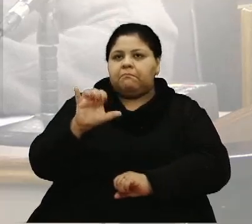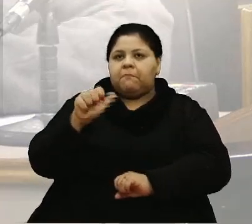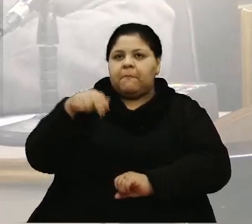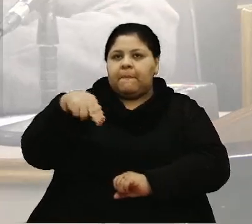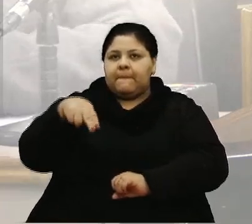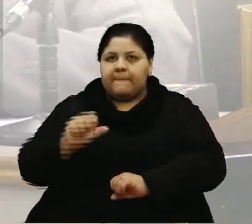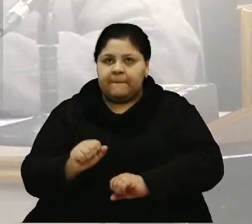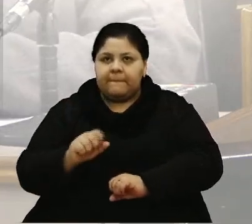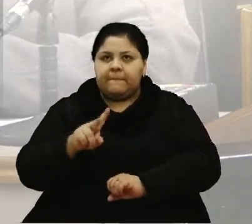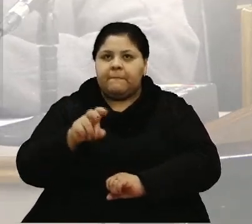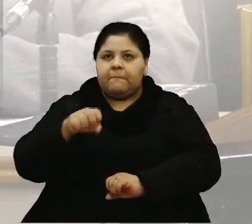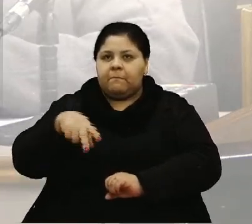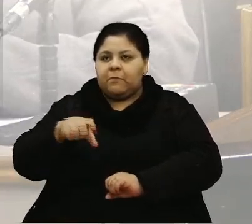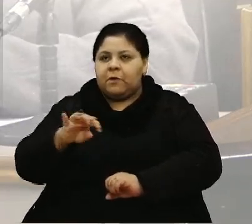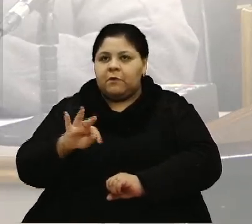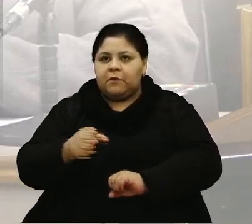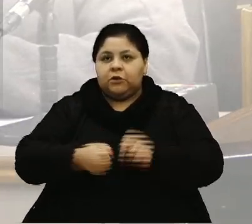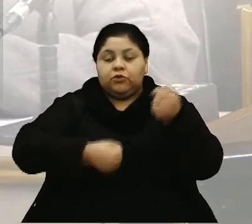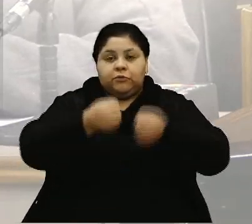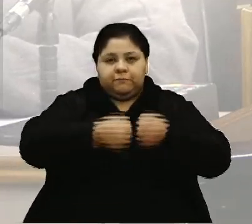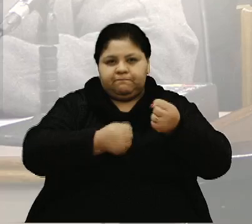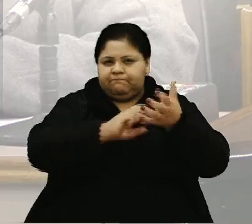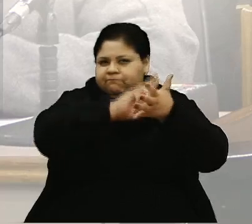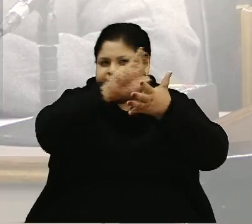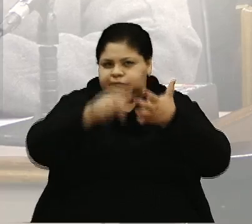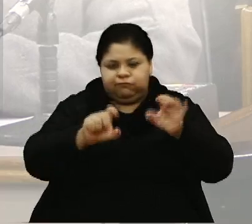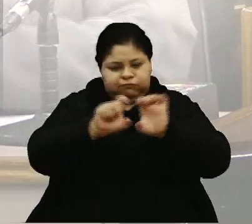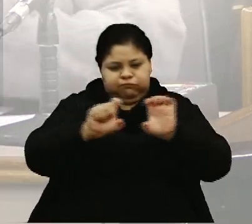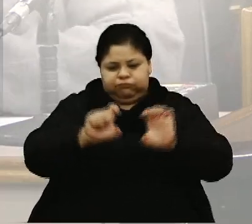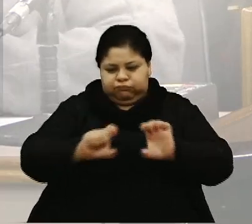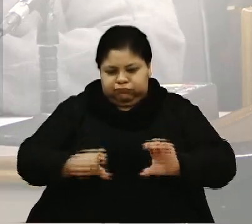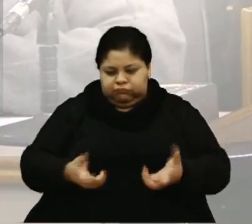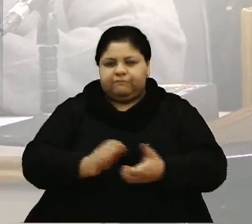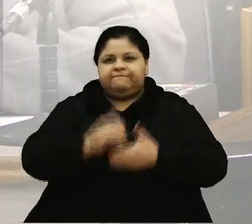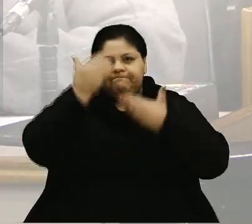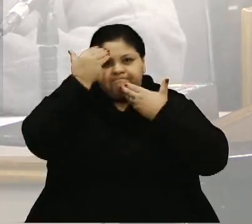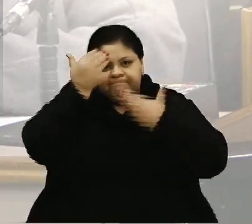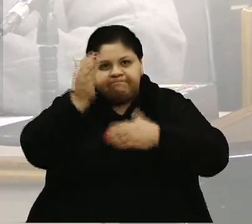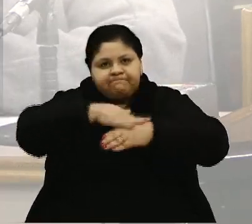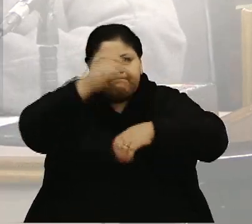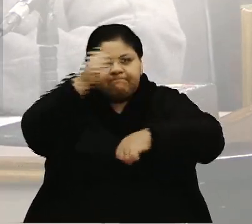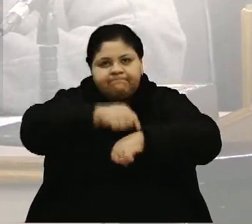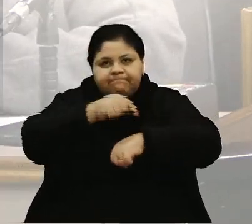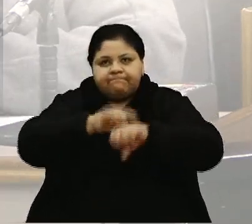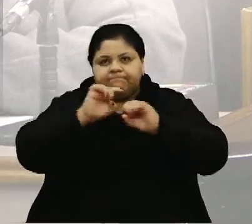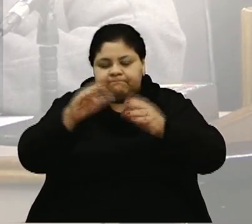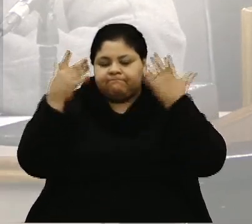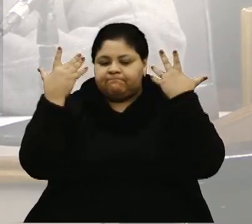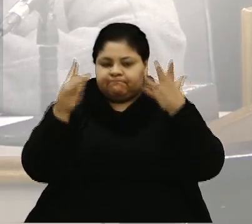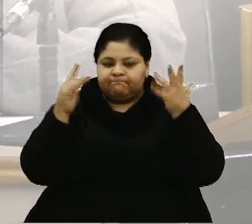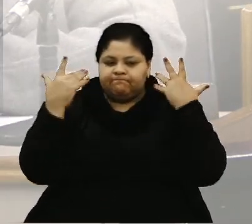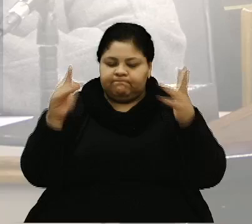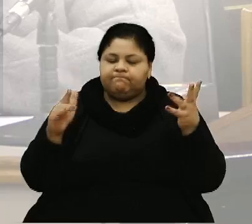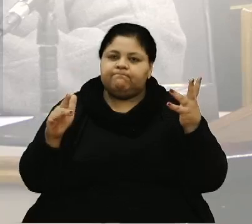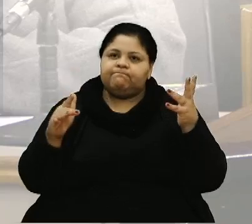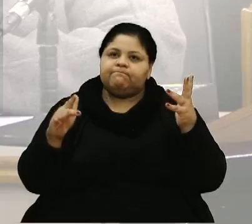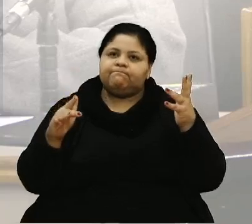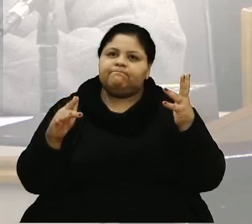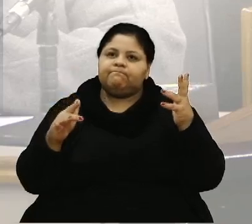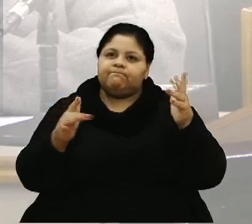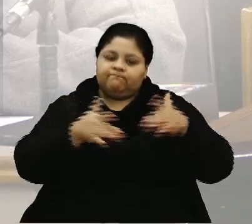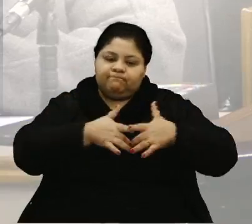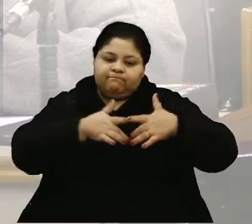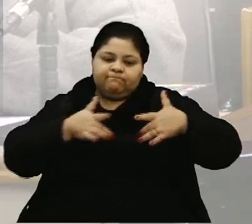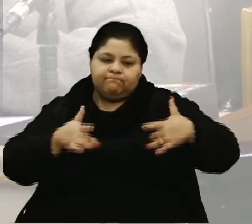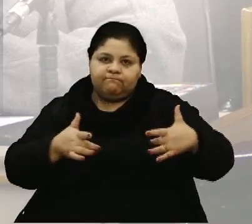Motorhome, Vêneto Transporte. Presidente, agradeço um pouquinho a mais do tempo, mas somente parabenizar imensamente aos voluntários